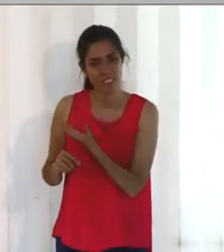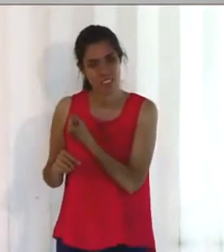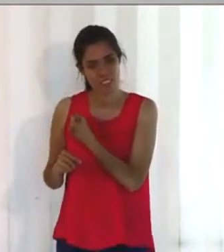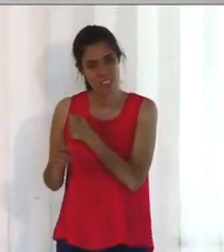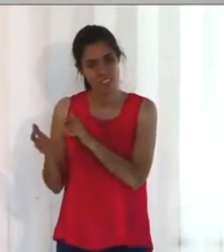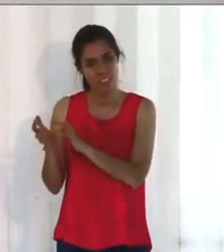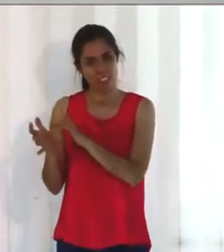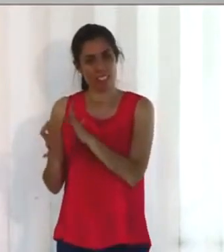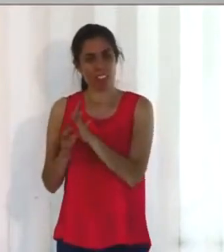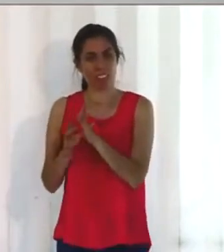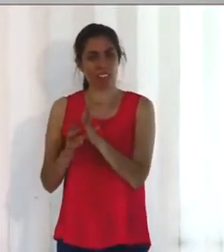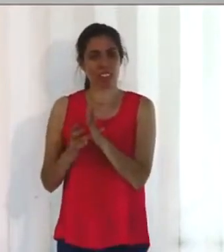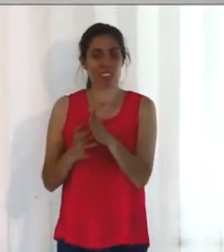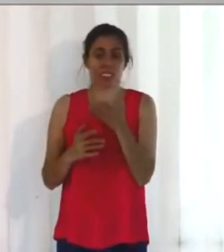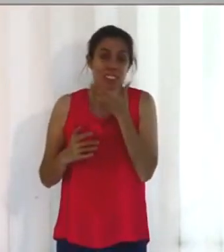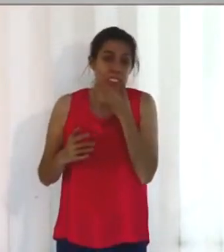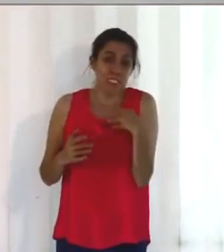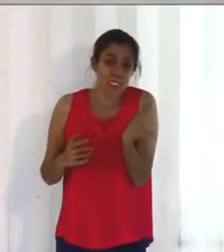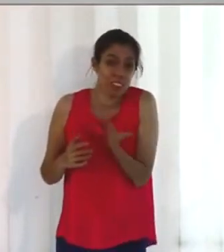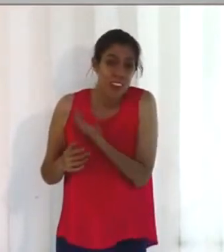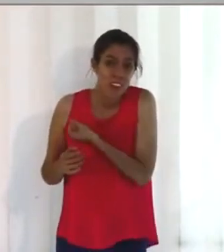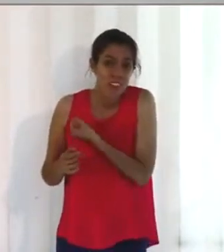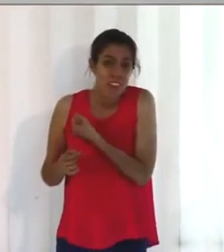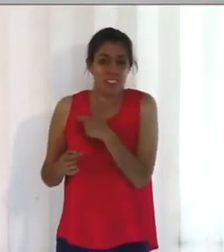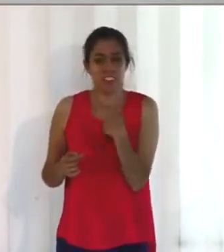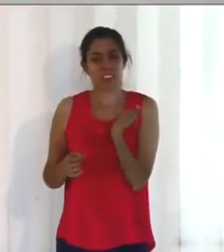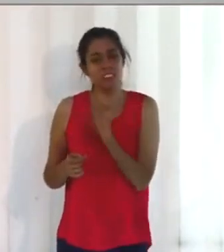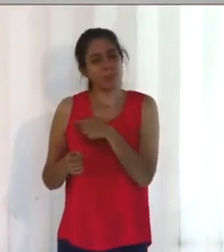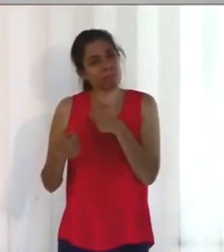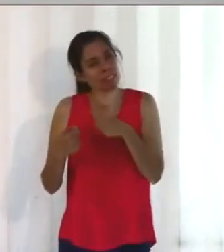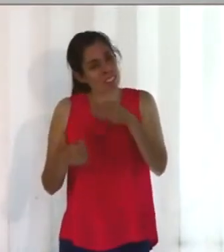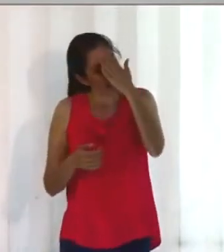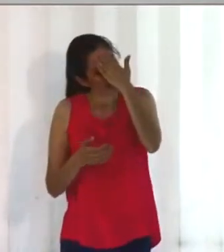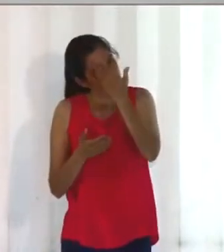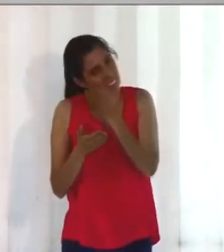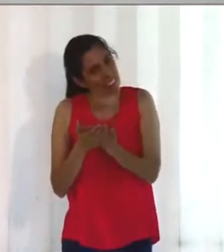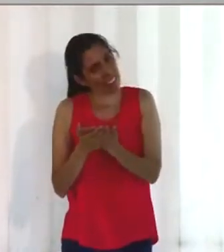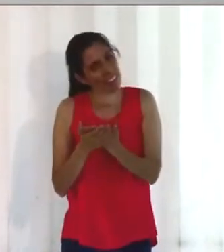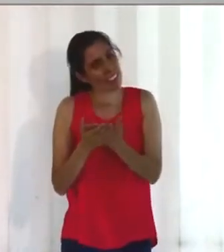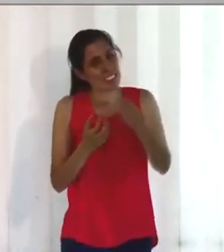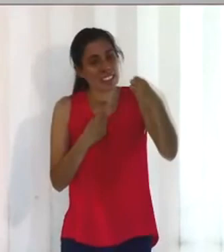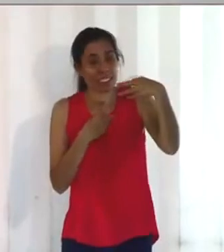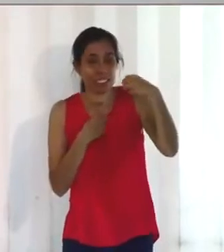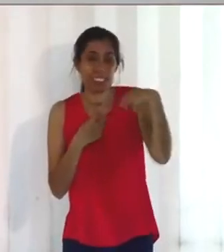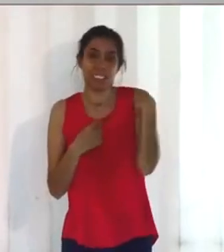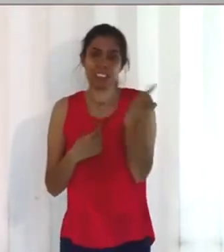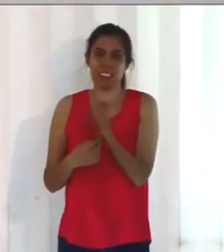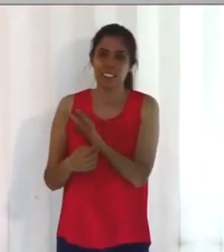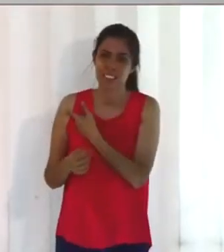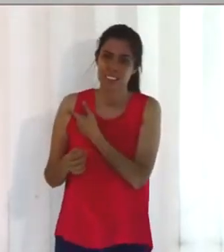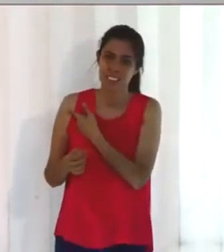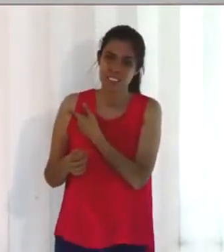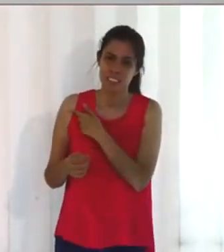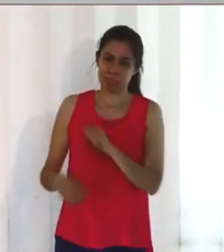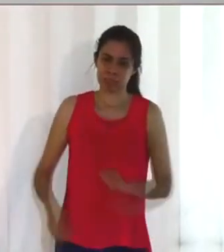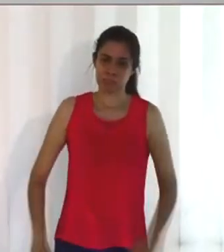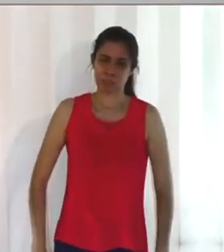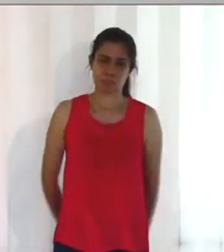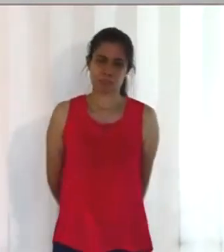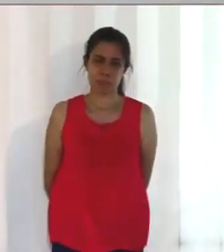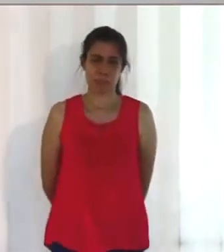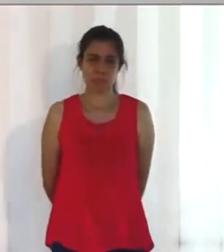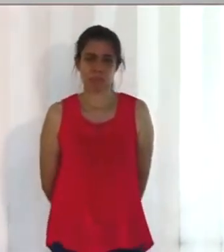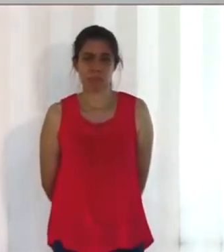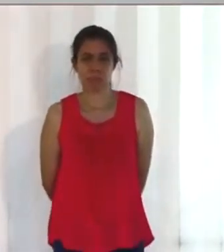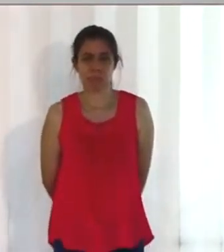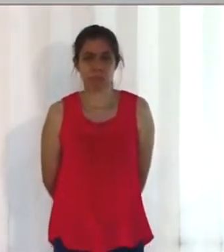o nosso Salvador para que nós creiamos nele. Essa é uma instrução. Qual é a instrução de Deus, meus irmãos?